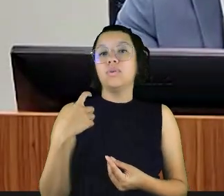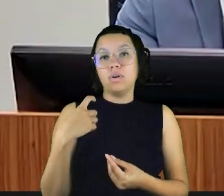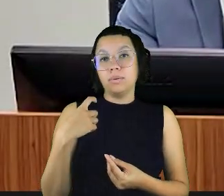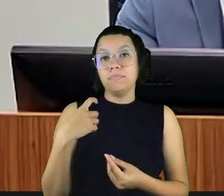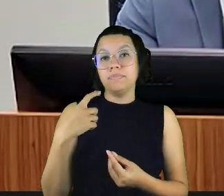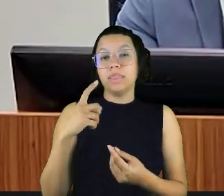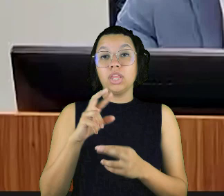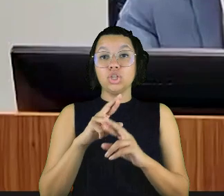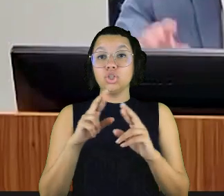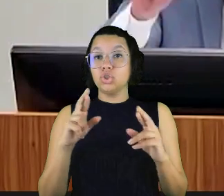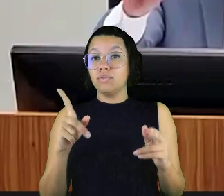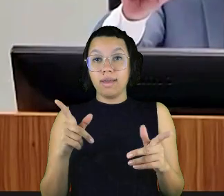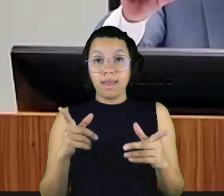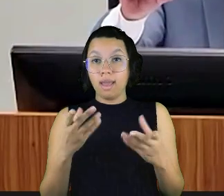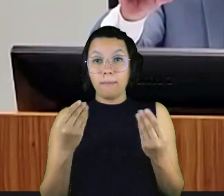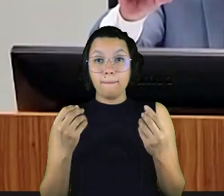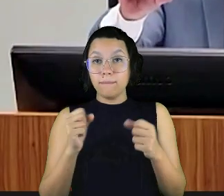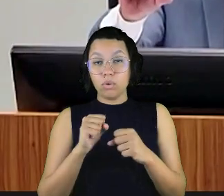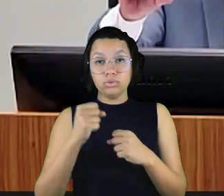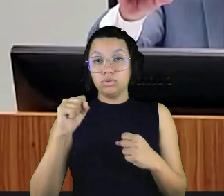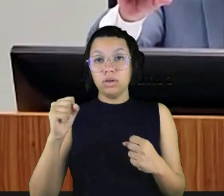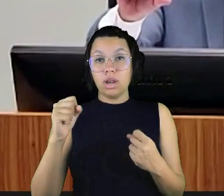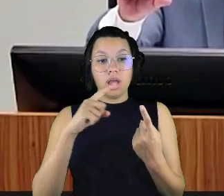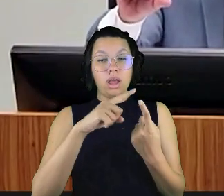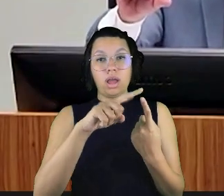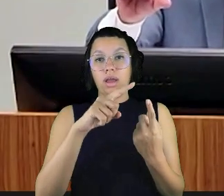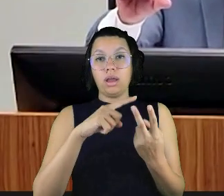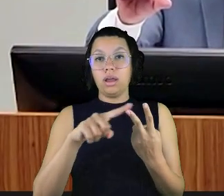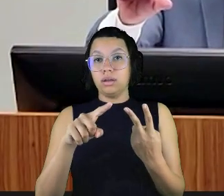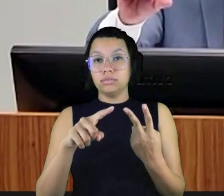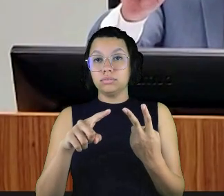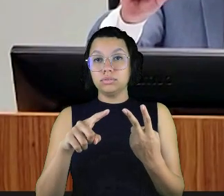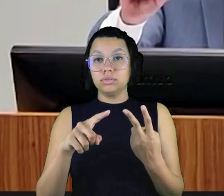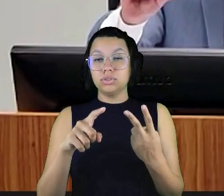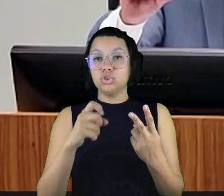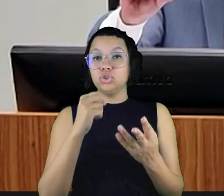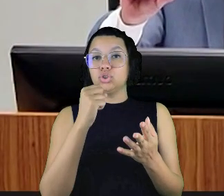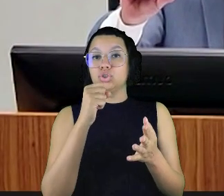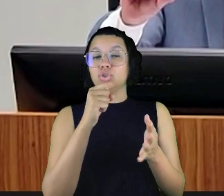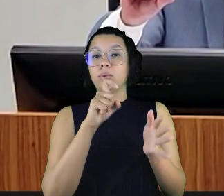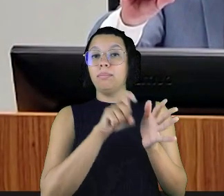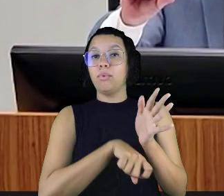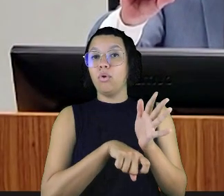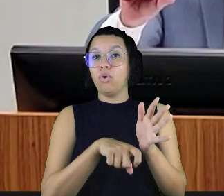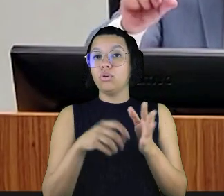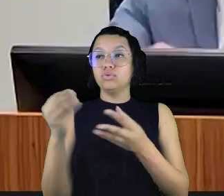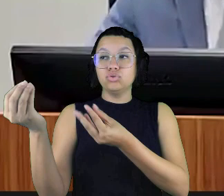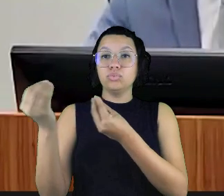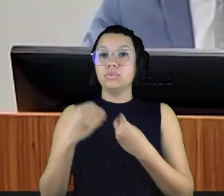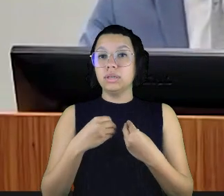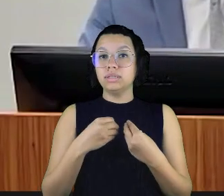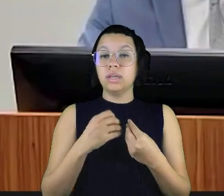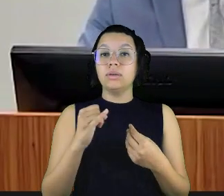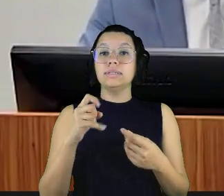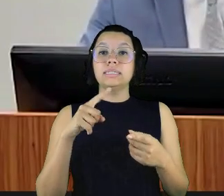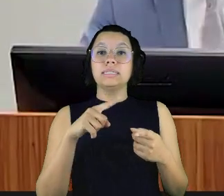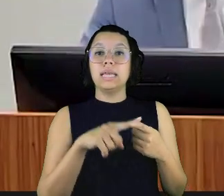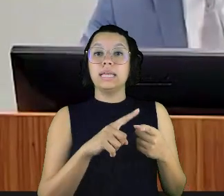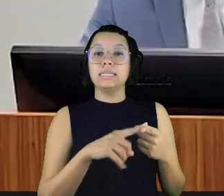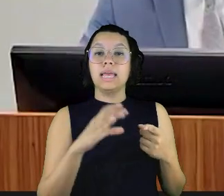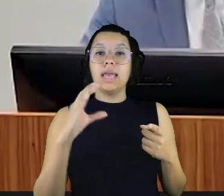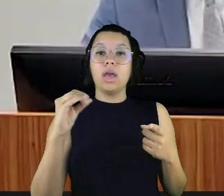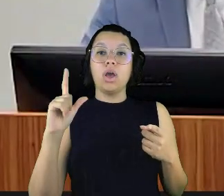de imposto de importação. Se o negócio é classificado como colônia, é uma alíquota. Se é classificado